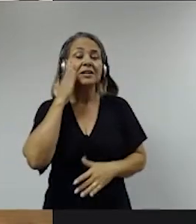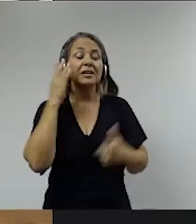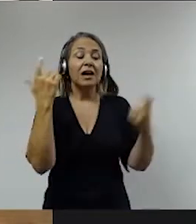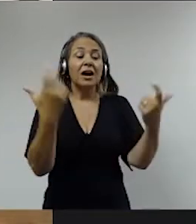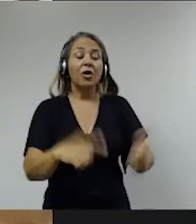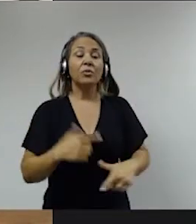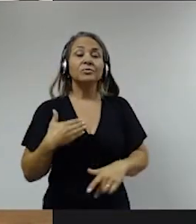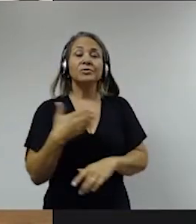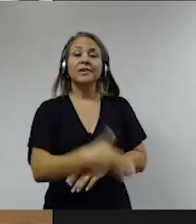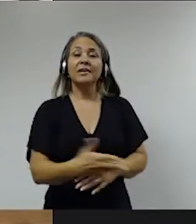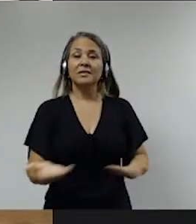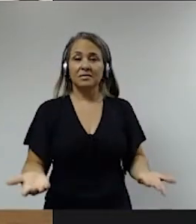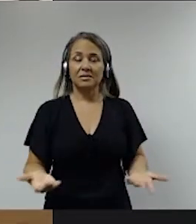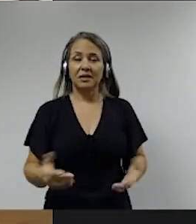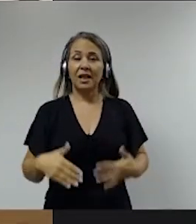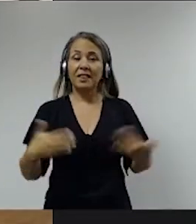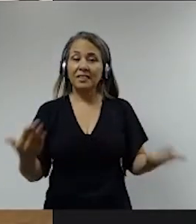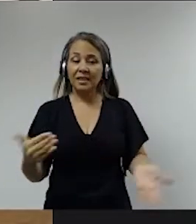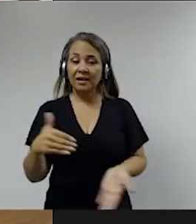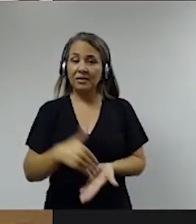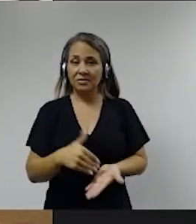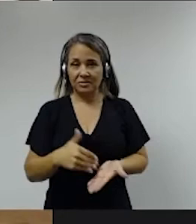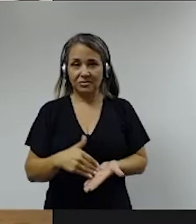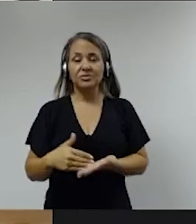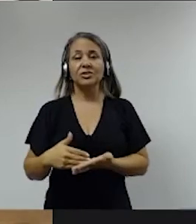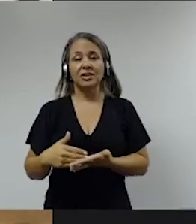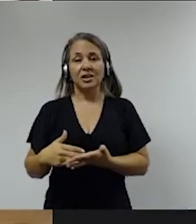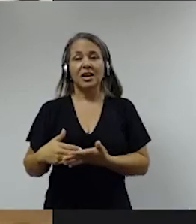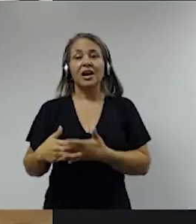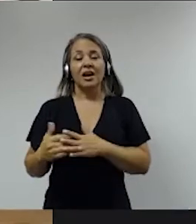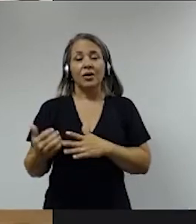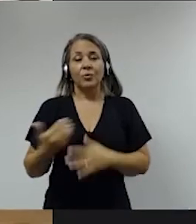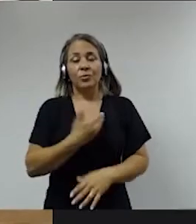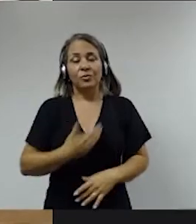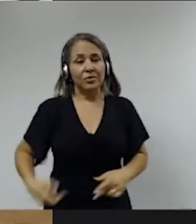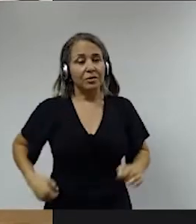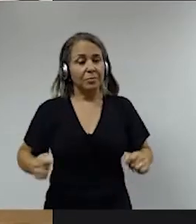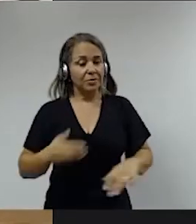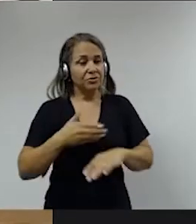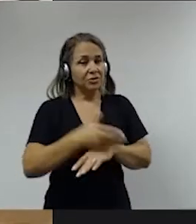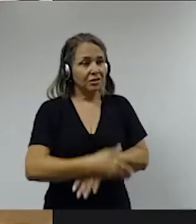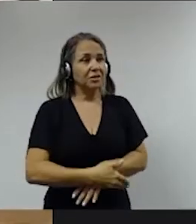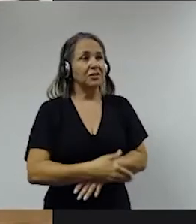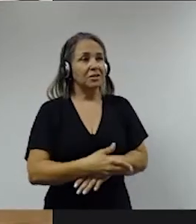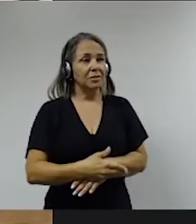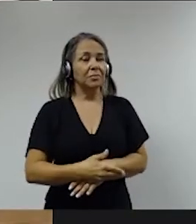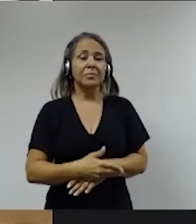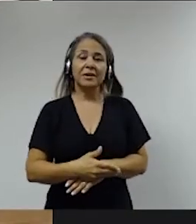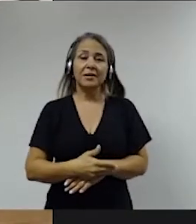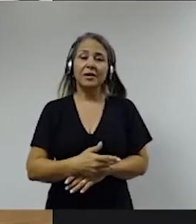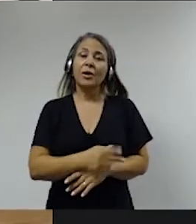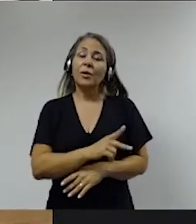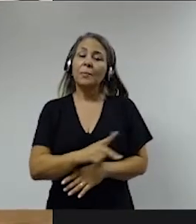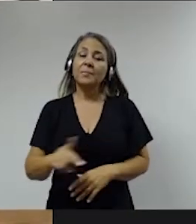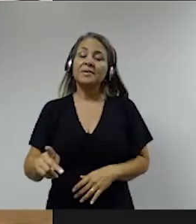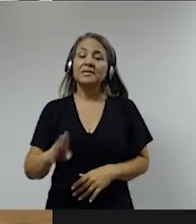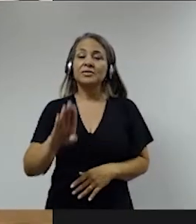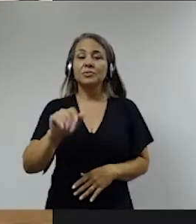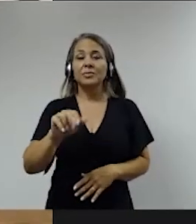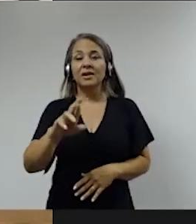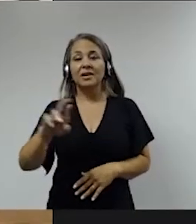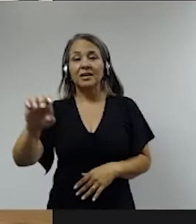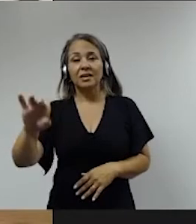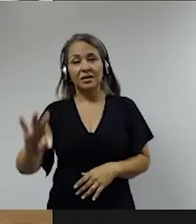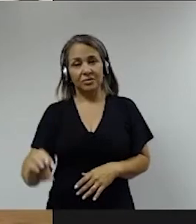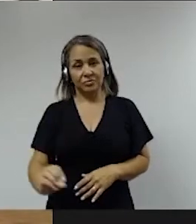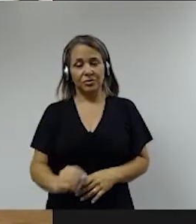se metendo, até onde a autoridade pública pode ir, até onde ela não vai, para que não haja aquilo que o presidente Barreto falou, erros de tipo 1 e